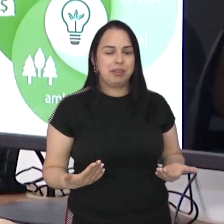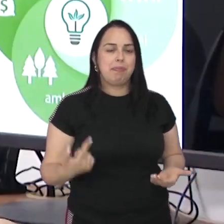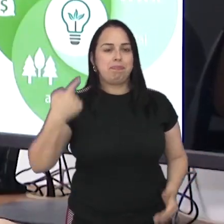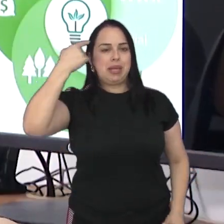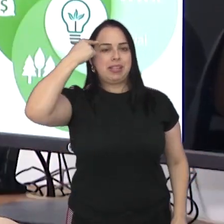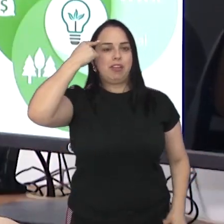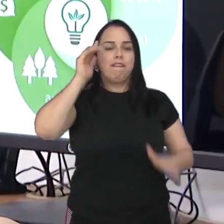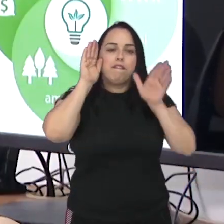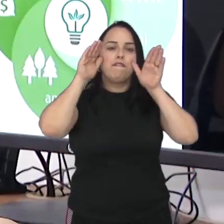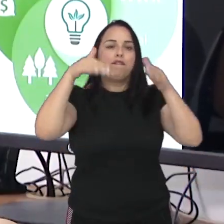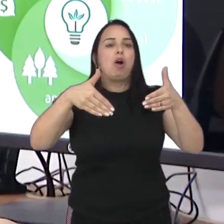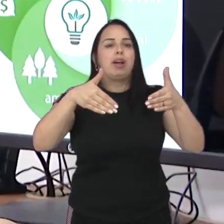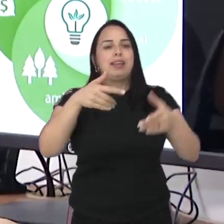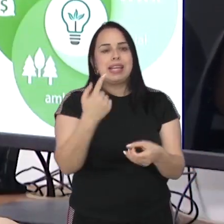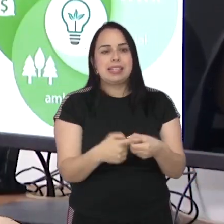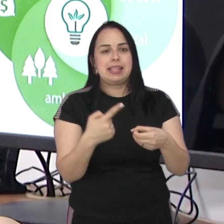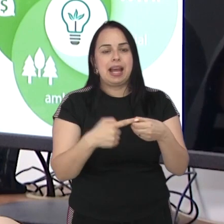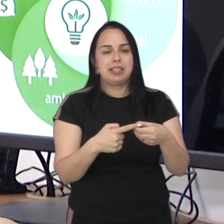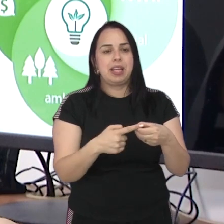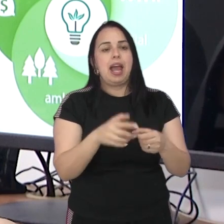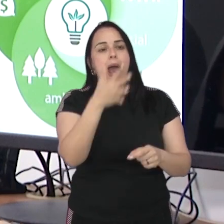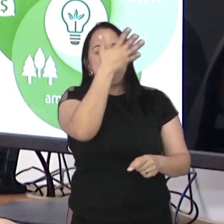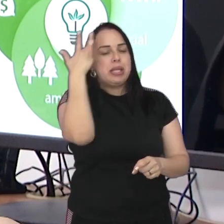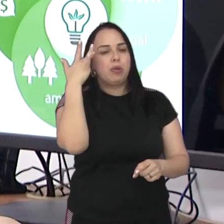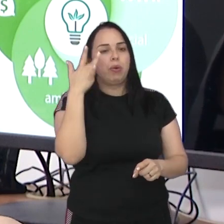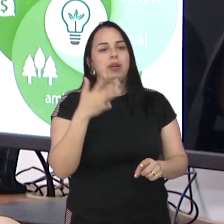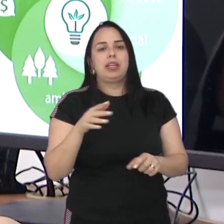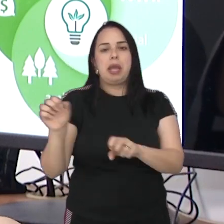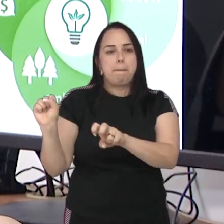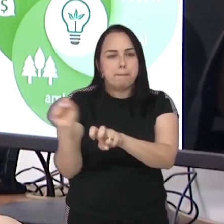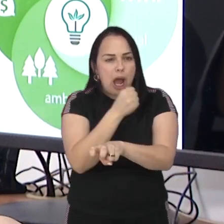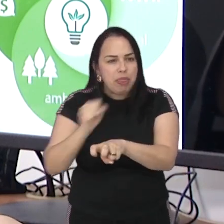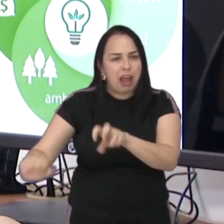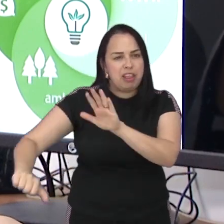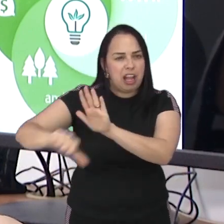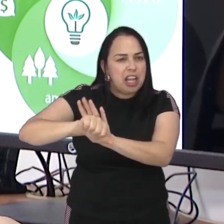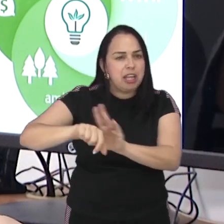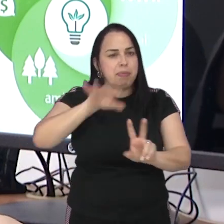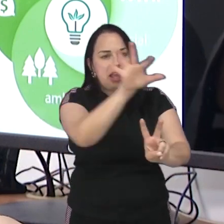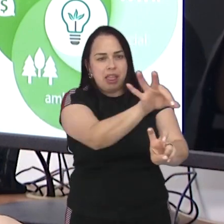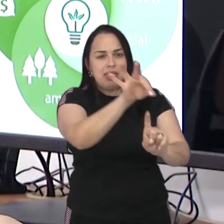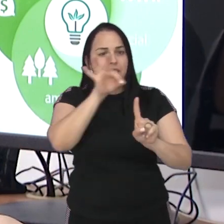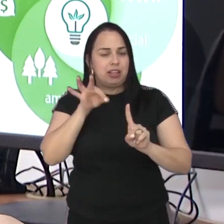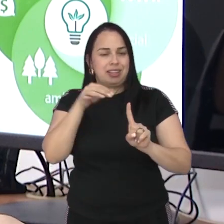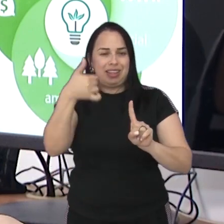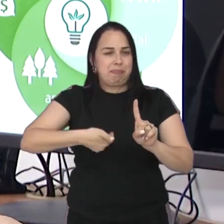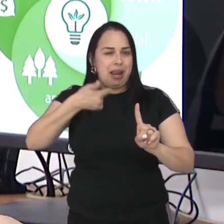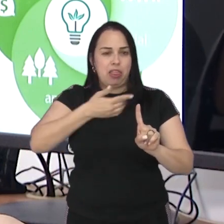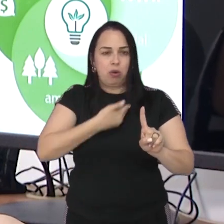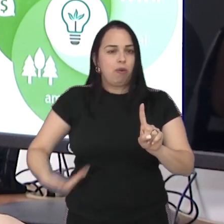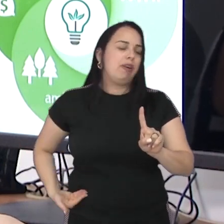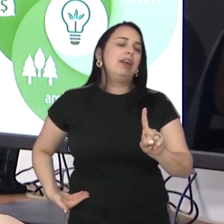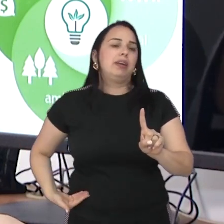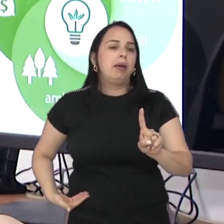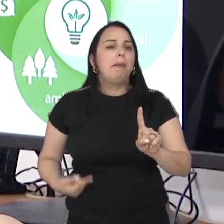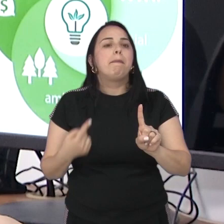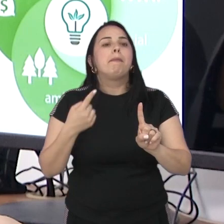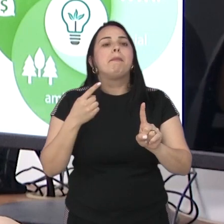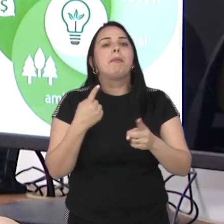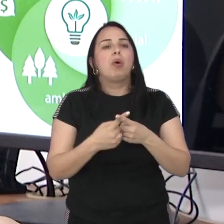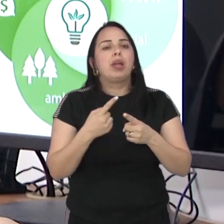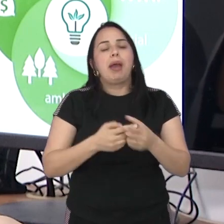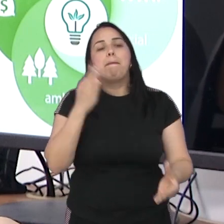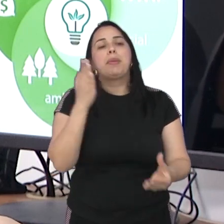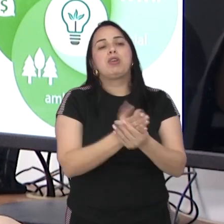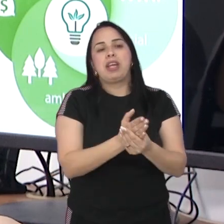traz para o âmbito municipal a impossibilidade de acessar um concurso público por conta de um trânsito em julgado de